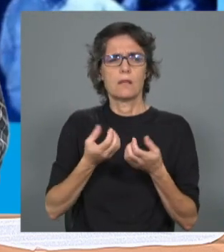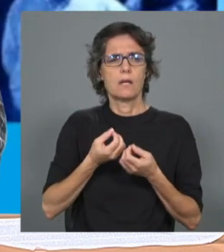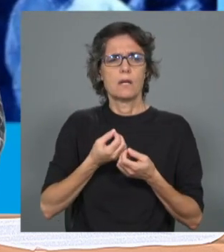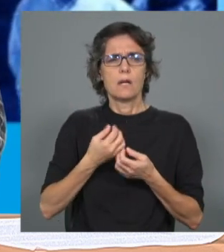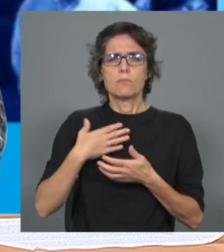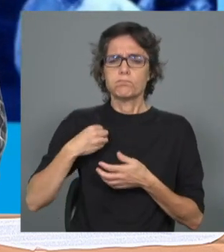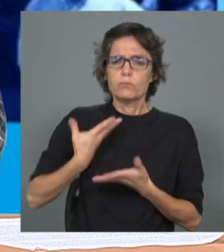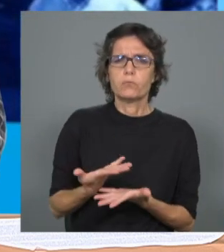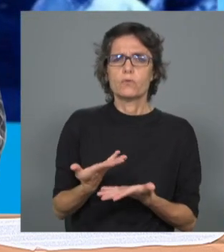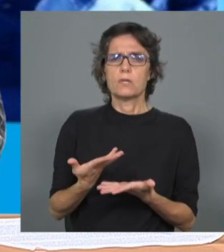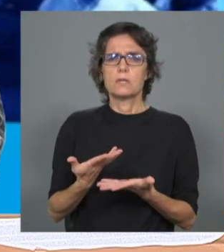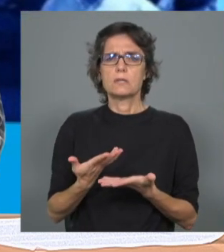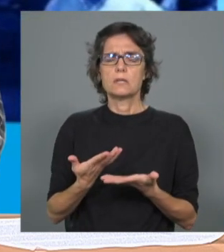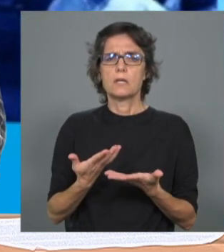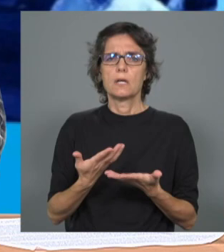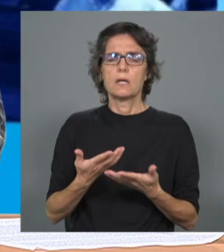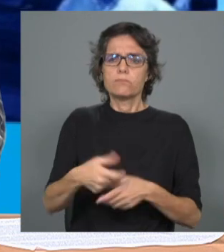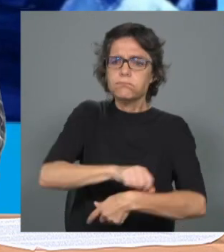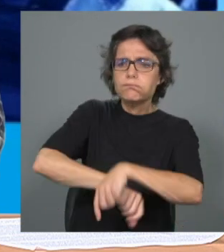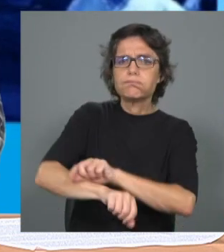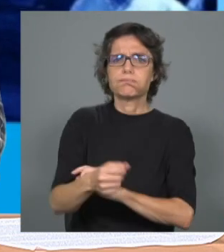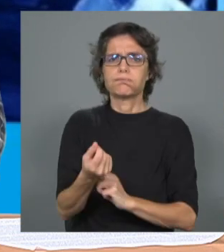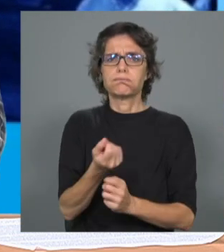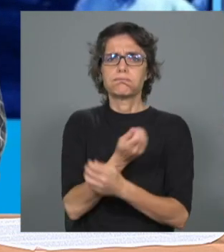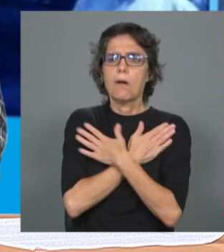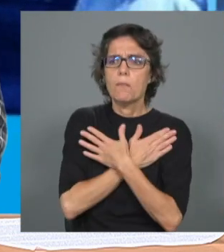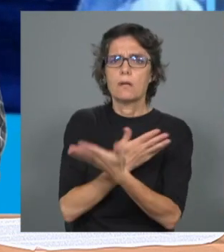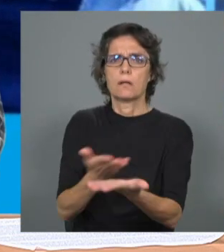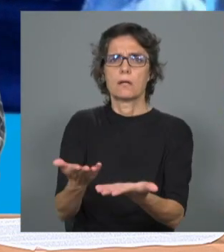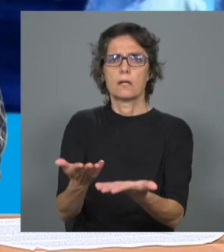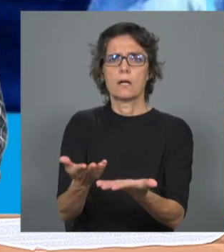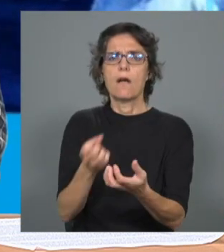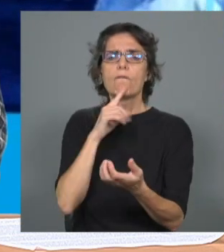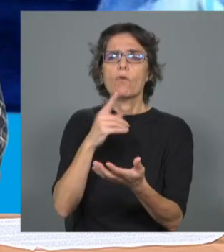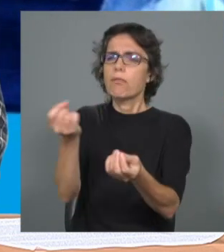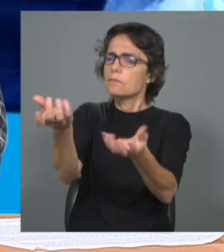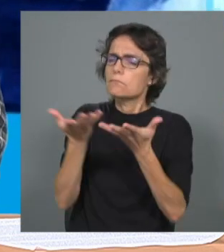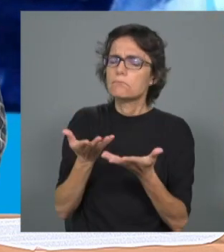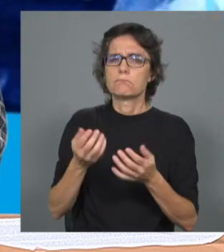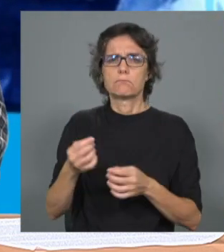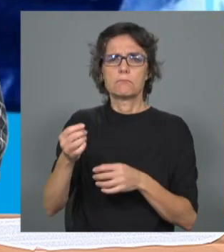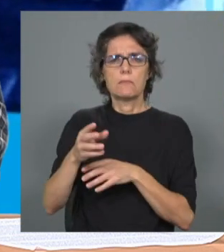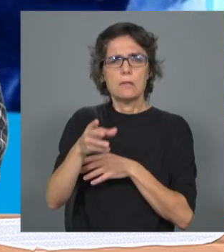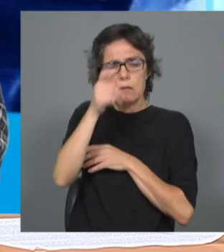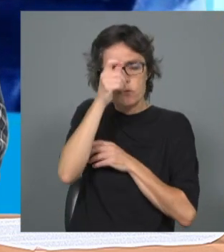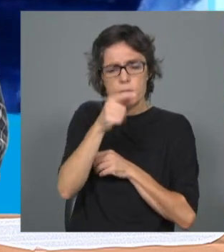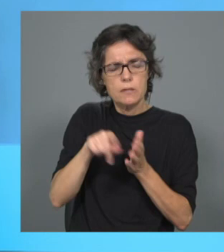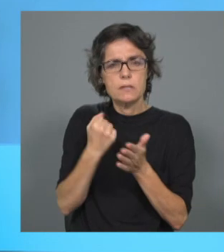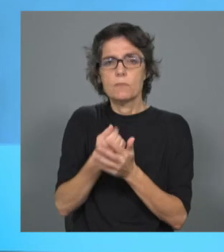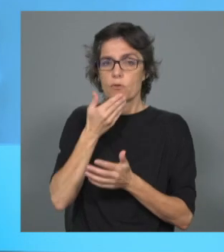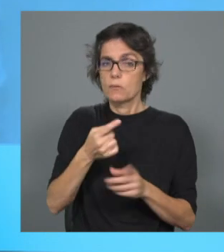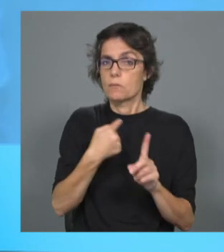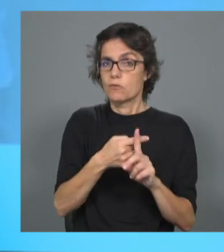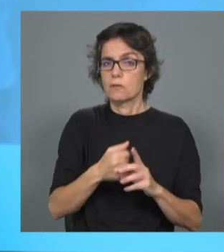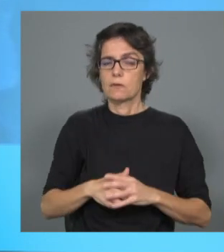amiga e grande acolhedora de quem vem e quem chega. Por isso, temos uma boa experiência. Muito bem,